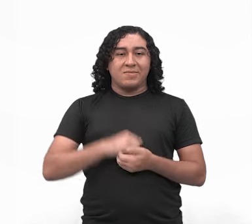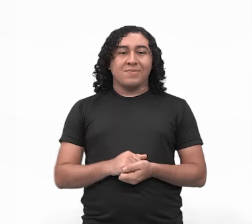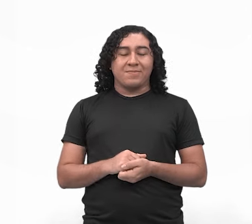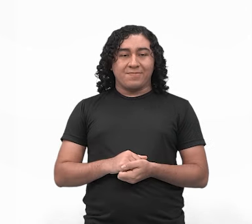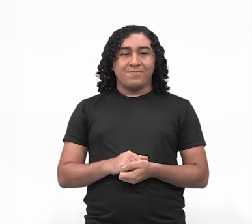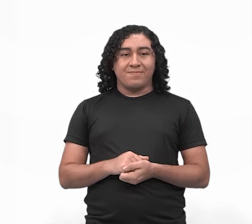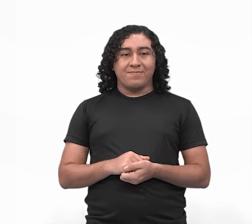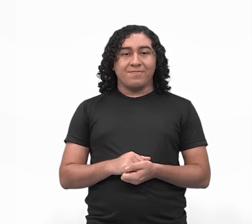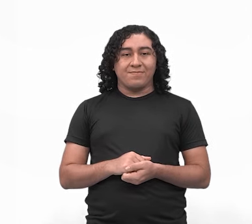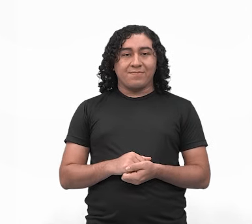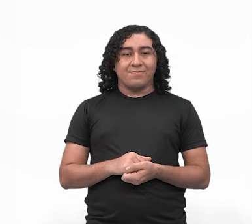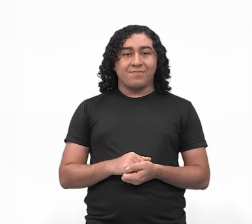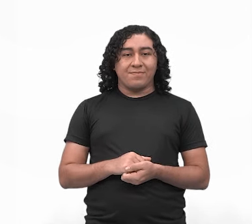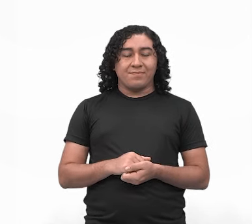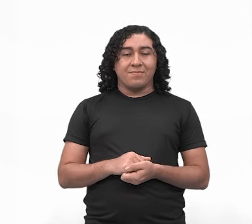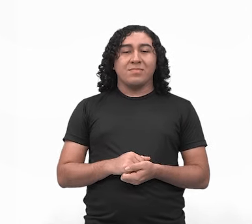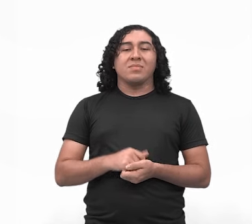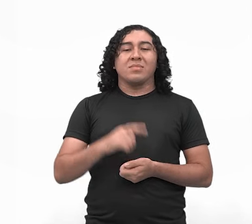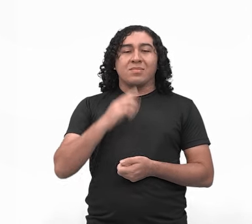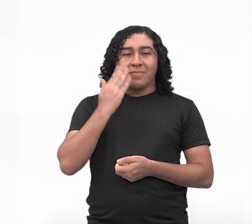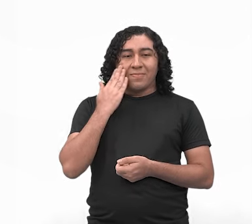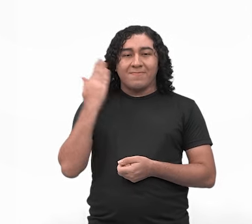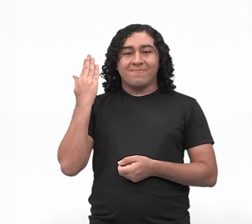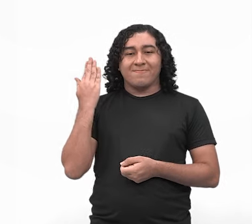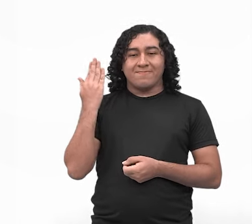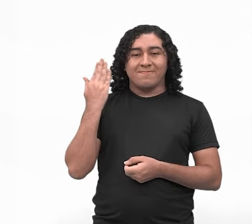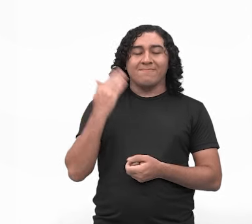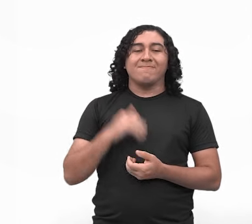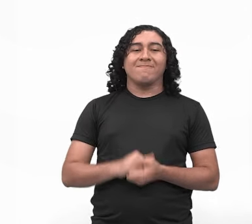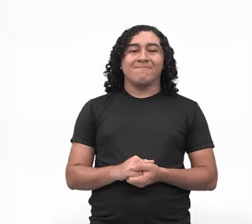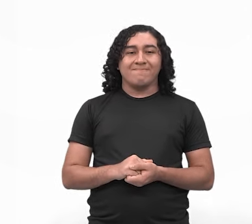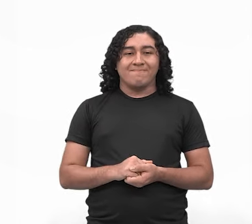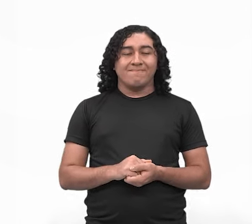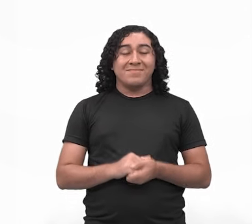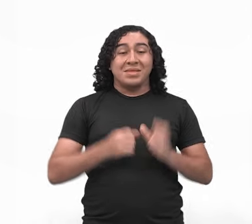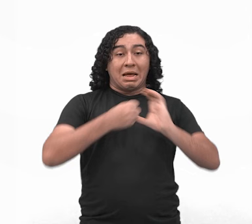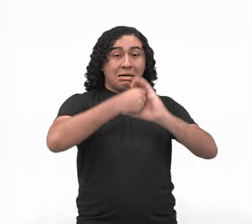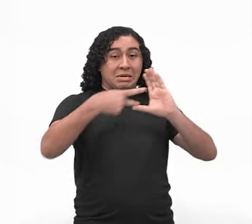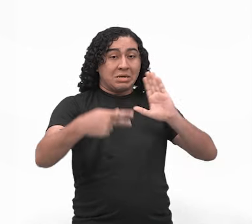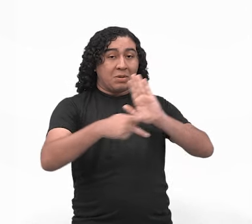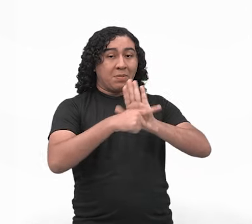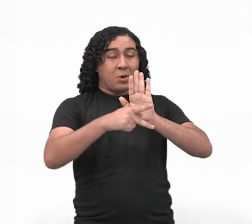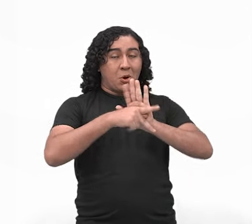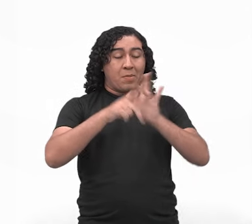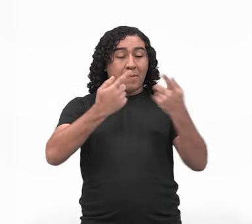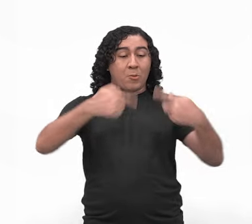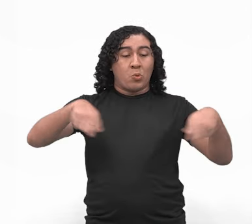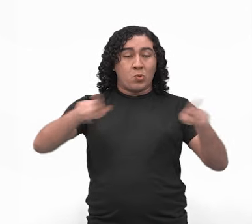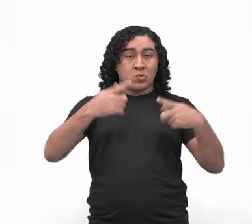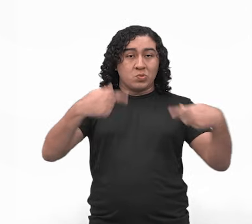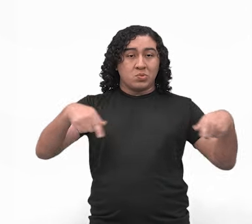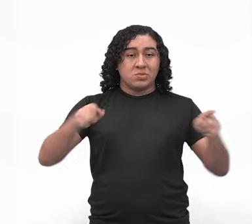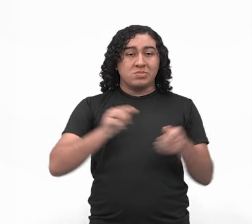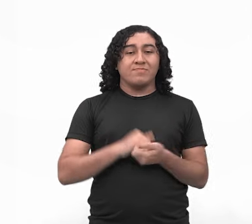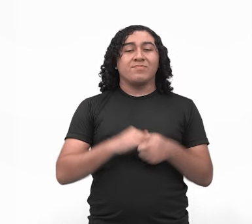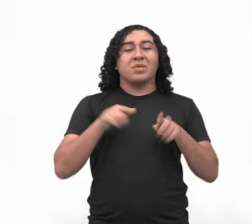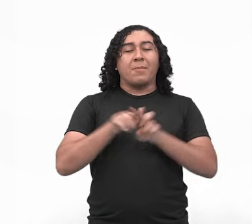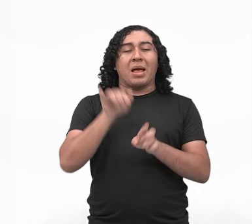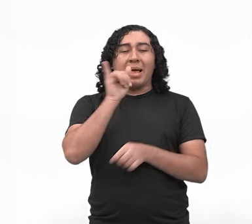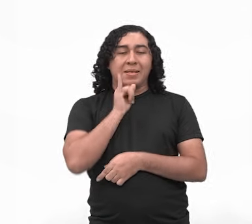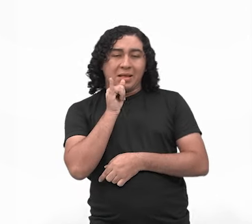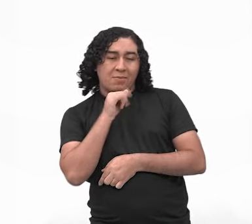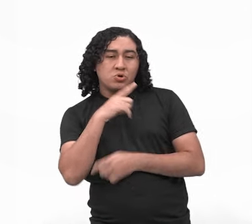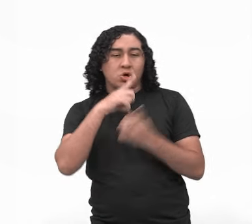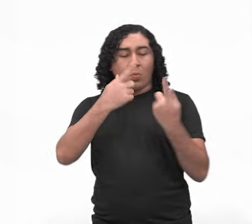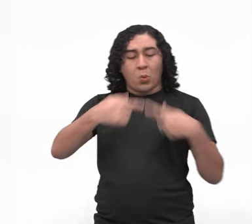vocal sacra, música cortesã, ênfase em modos de polifonias, né? E aí o exemplo, música